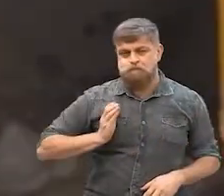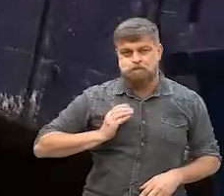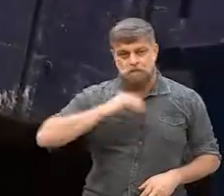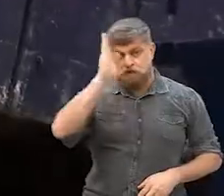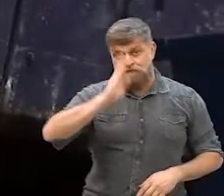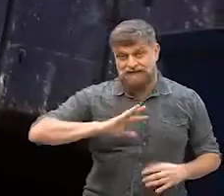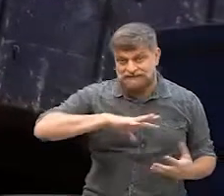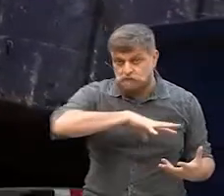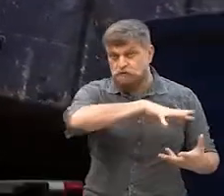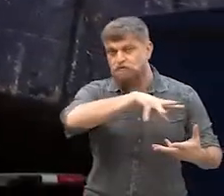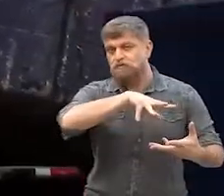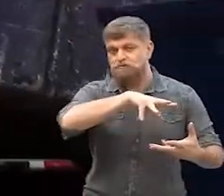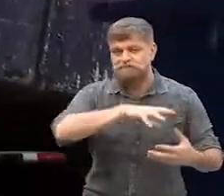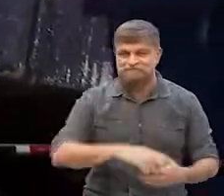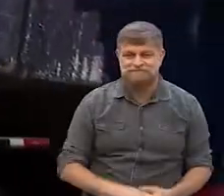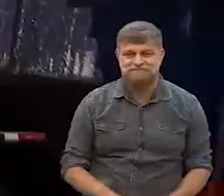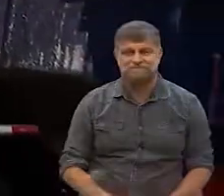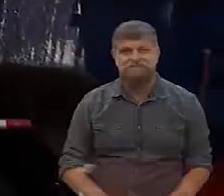mundo.